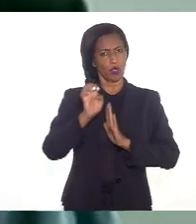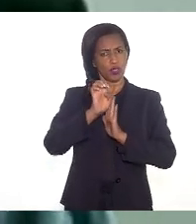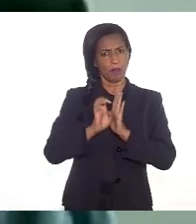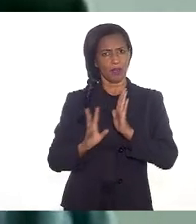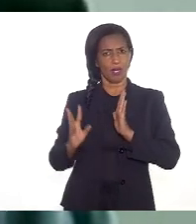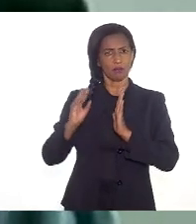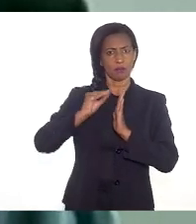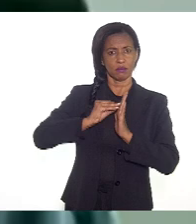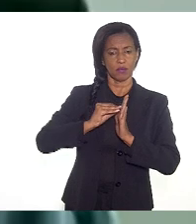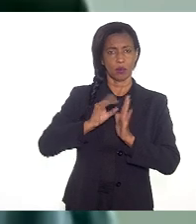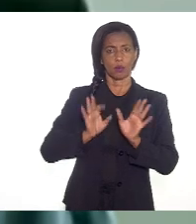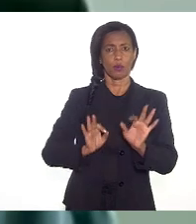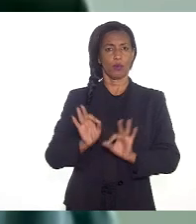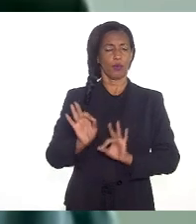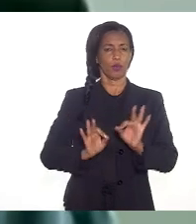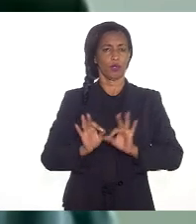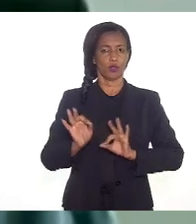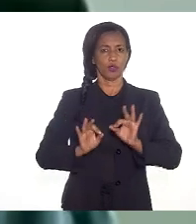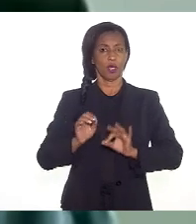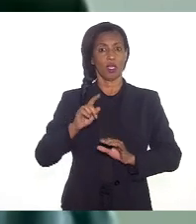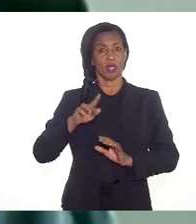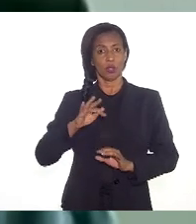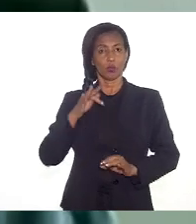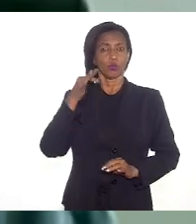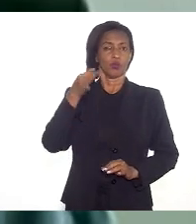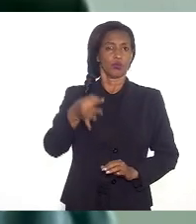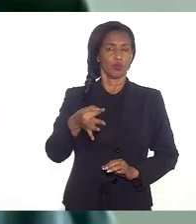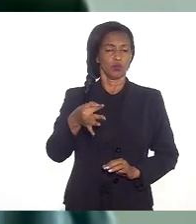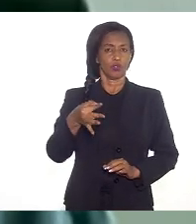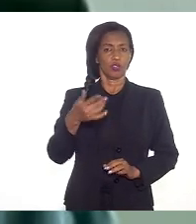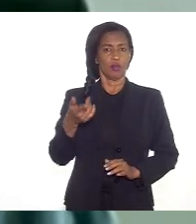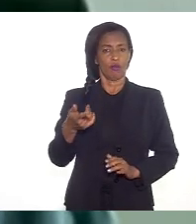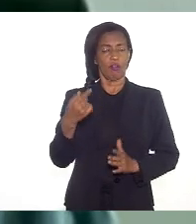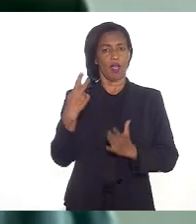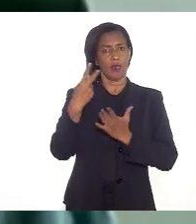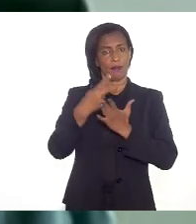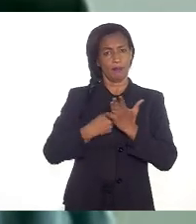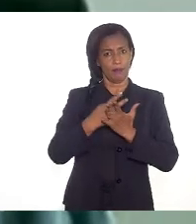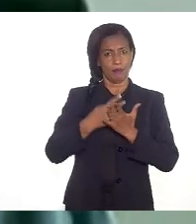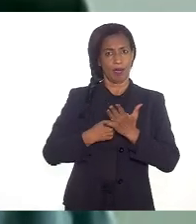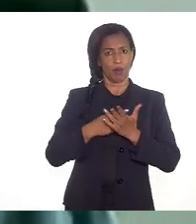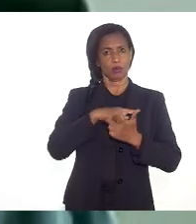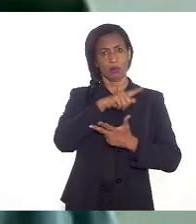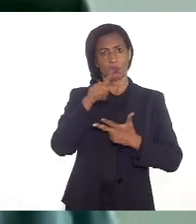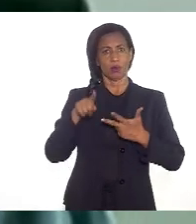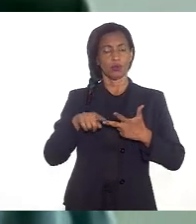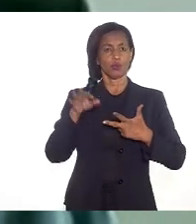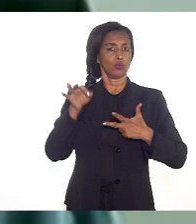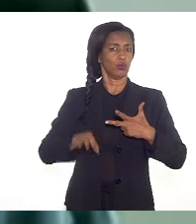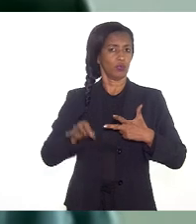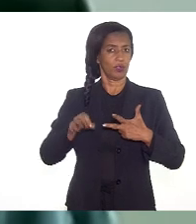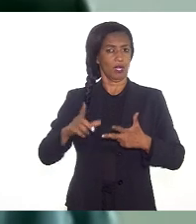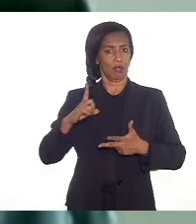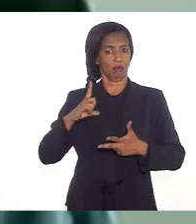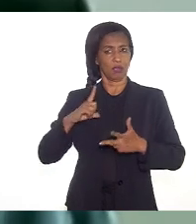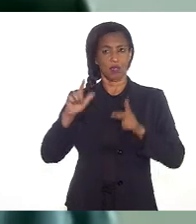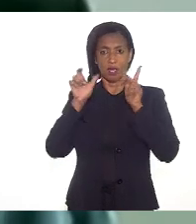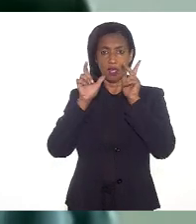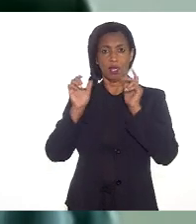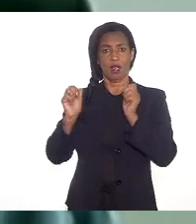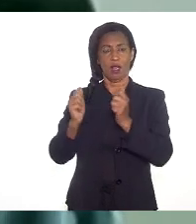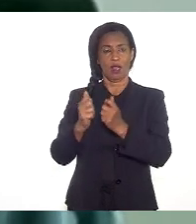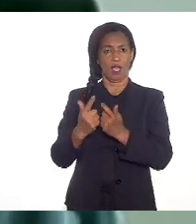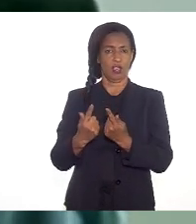que um dia irá à pauta do judiciário assinado pelo Executivo, que está na casa, sobre custos